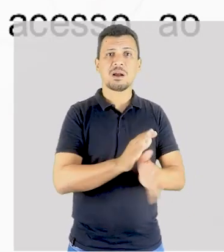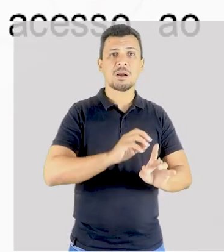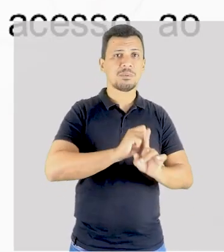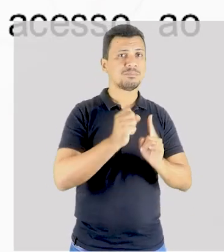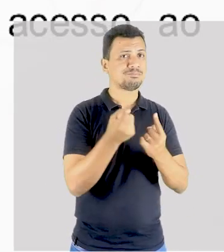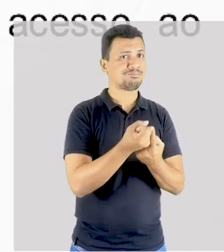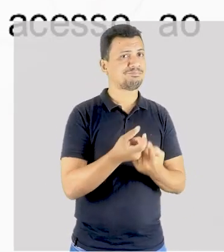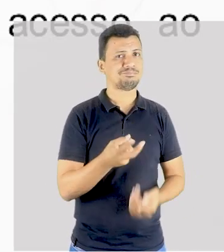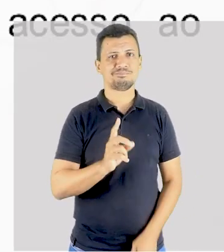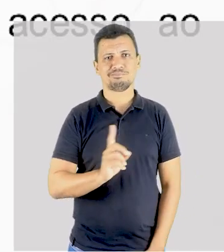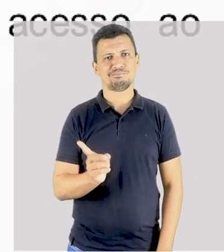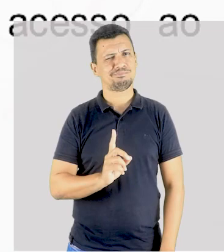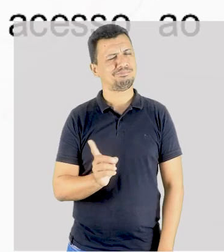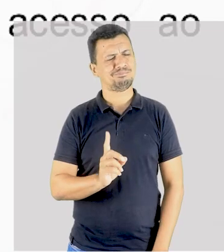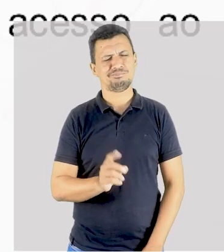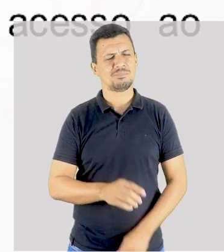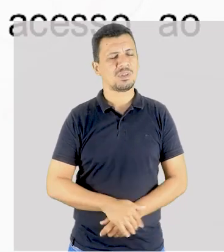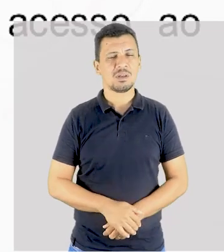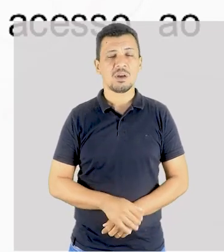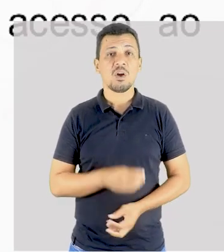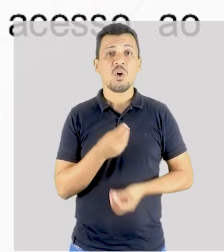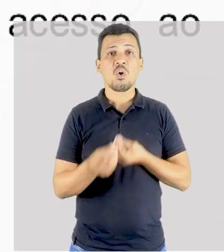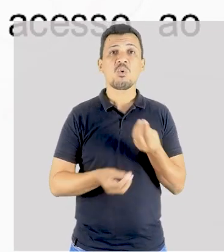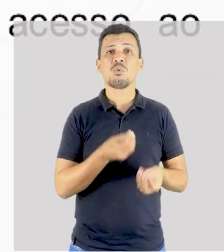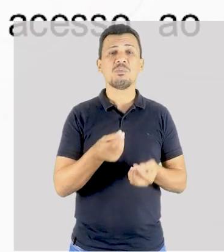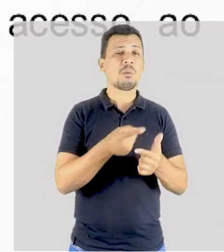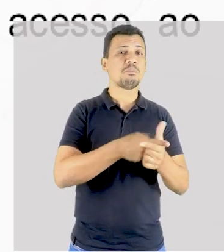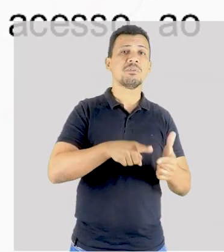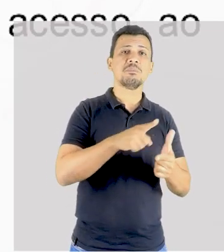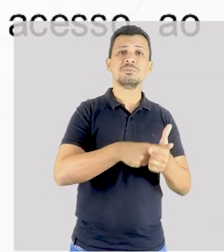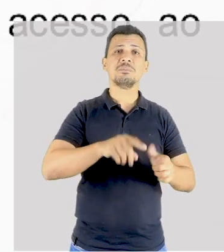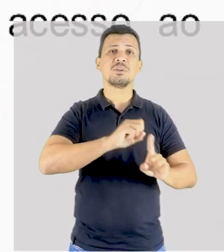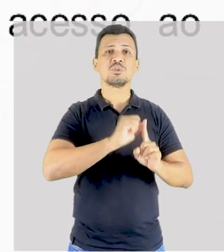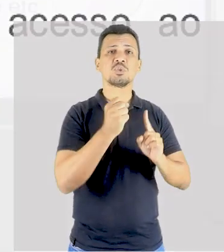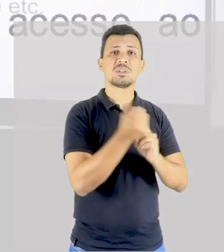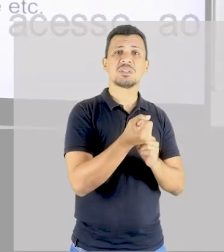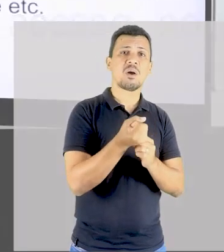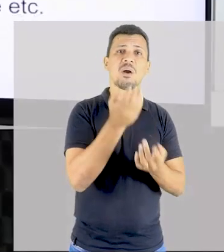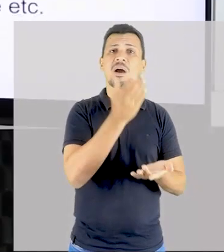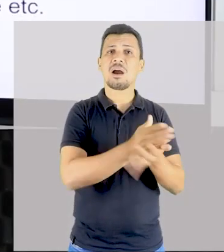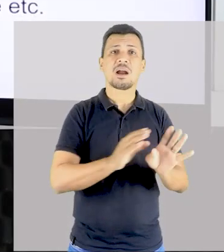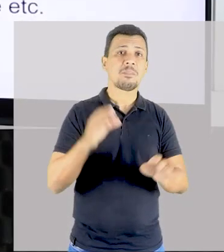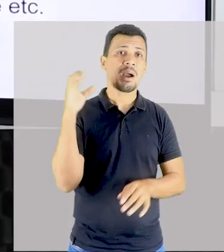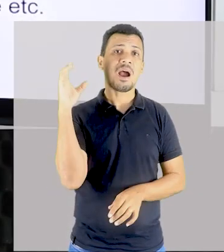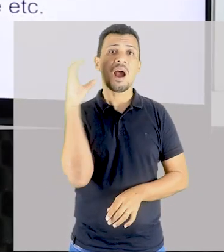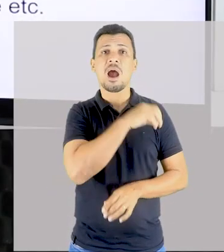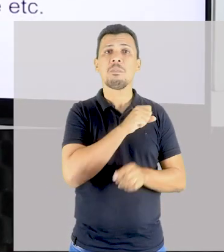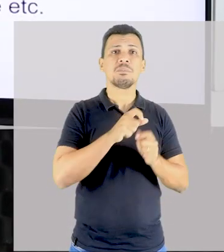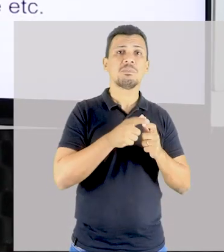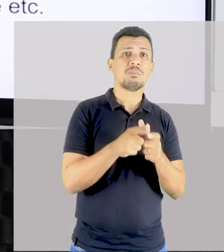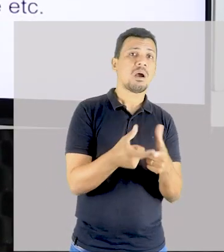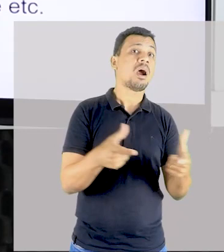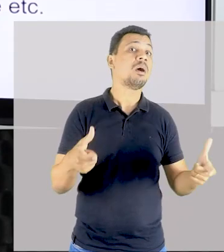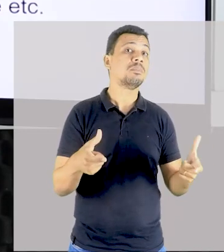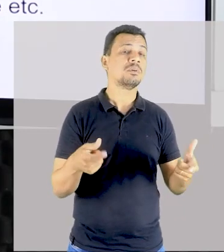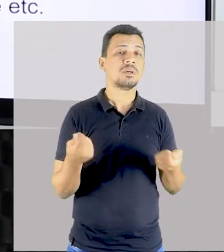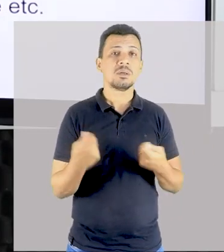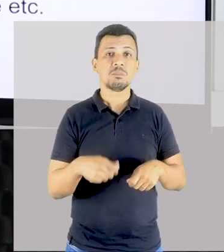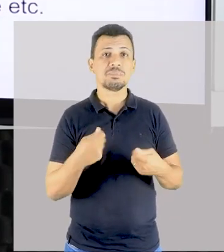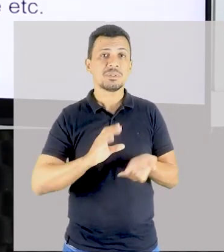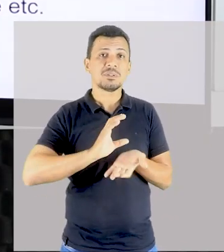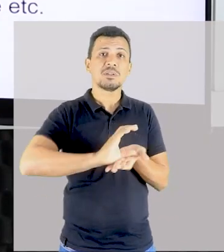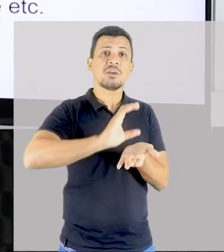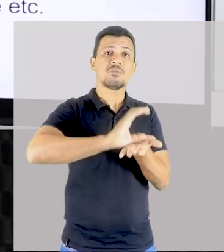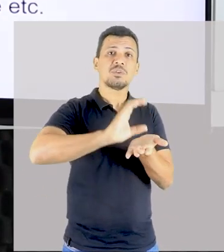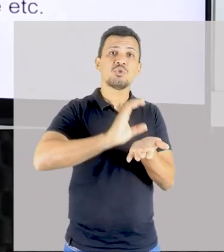sociais bem longe disso para resolver os problemas sociais de maneira mais abrangente mais Ampla é necessário investir